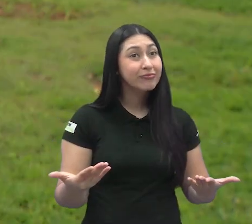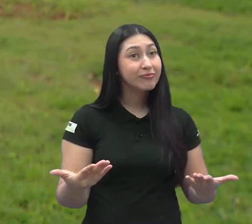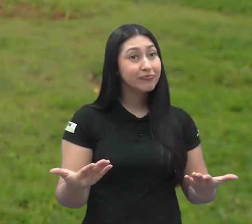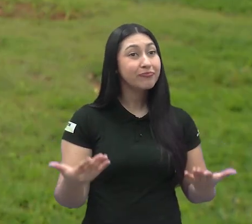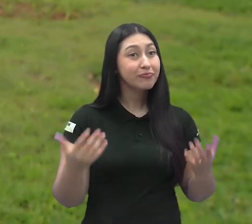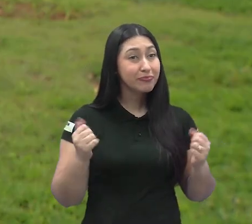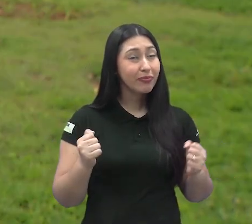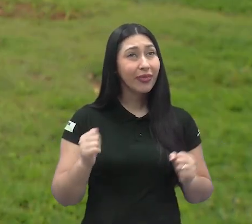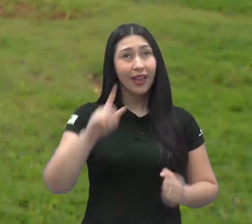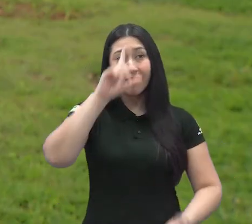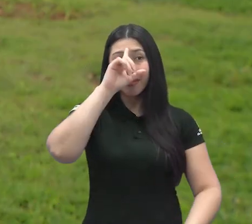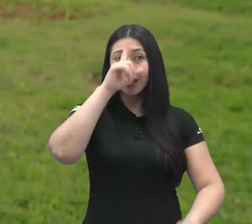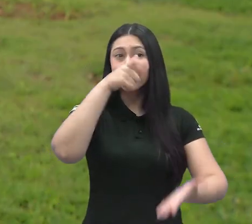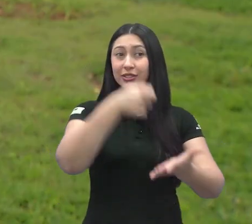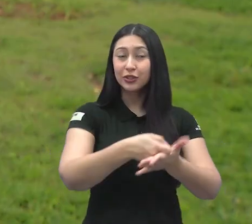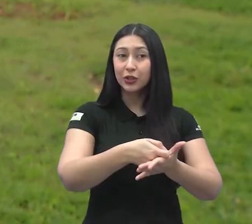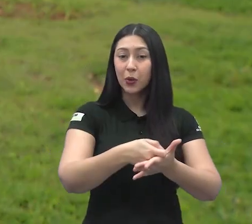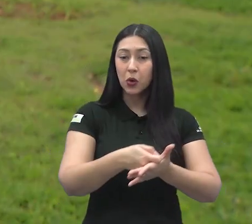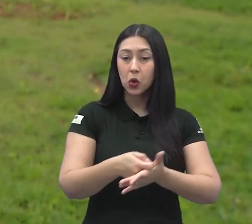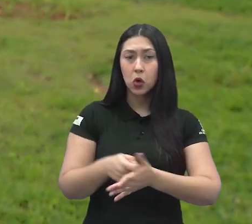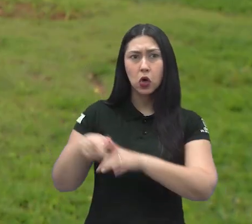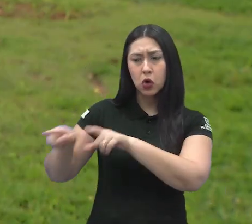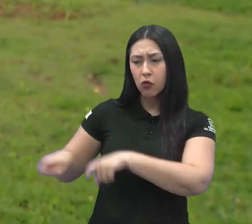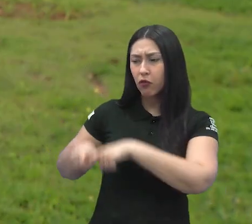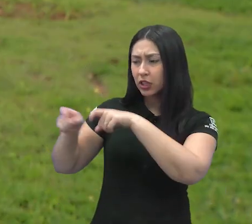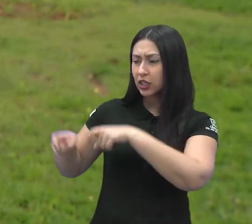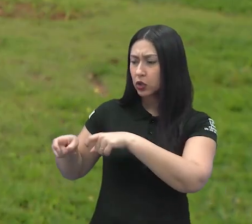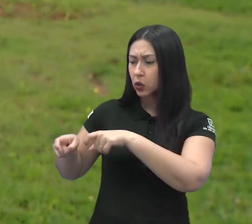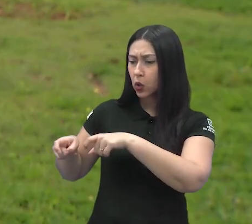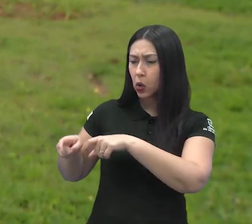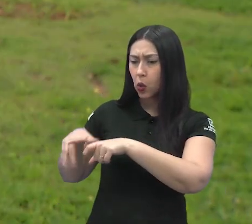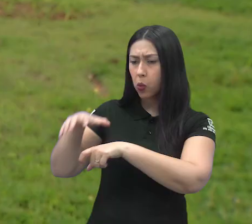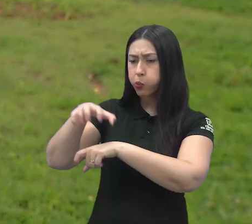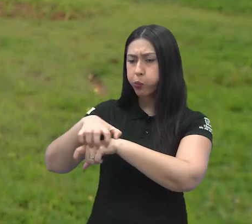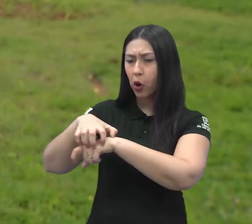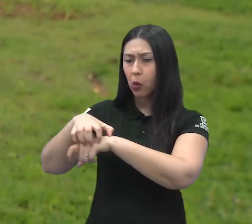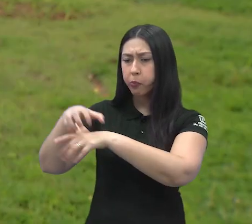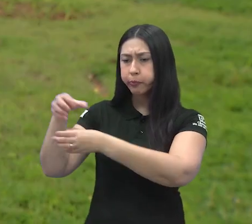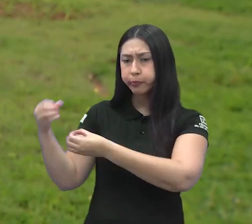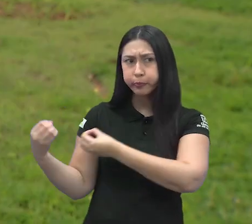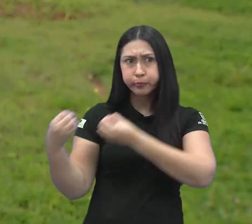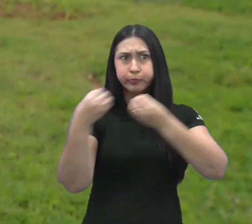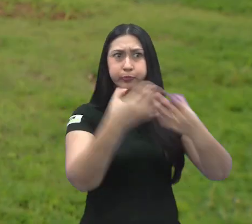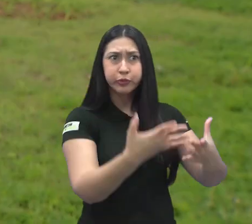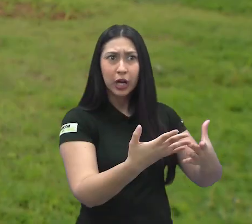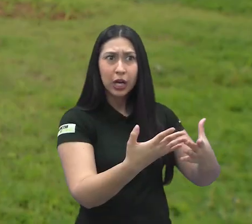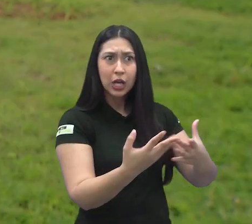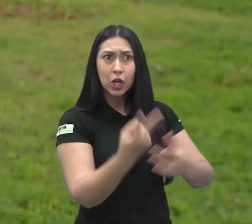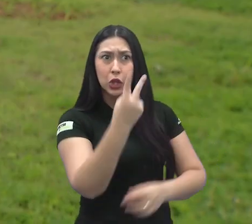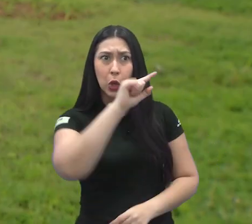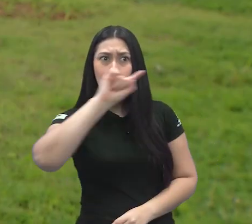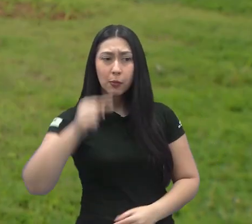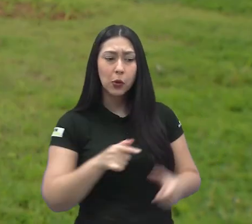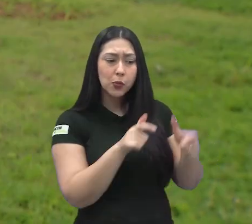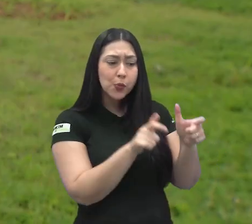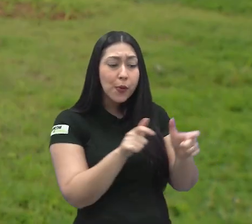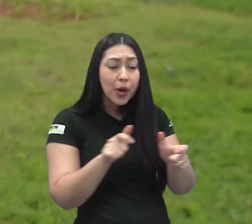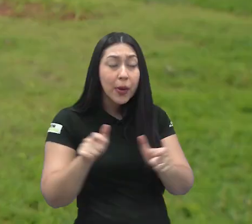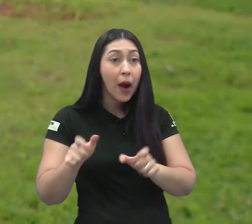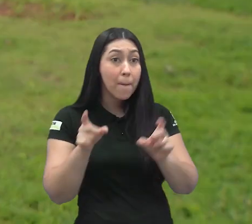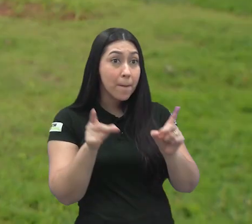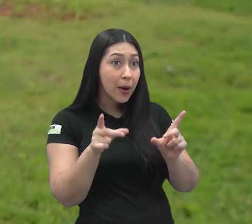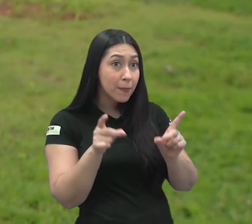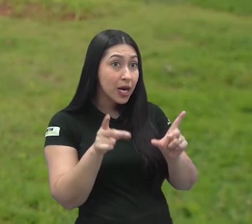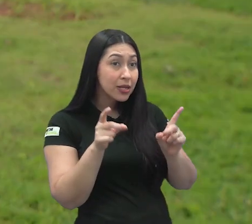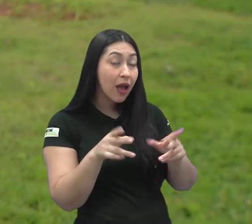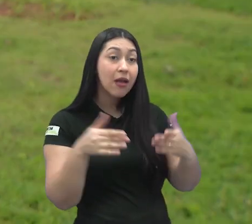que ele resolveu, uma parte da fazenda, abrir um loteamento de 2.000 lotes. E